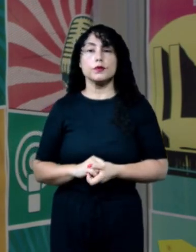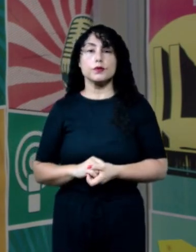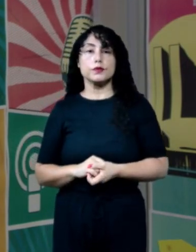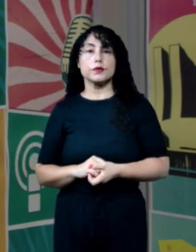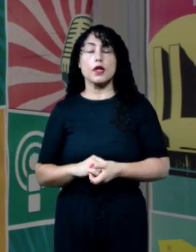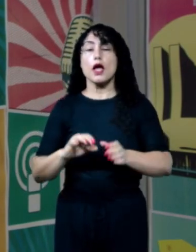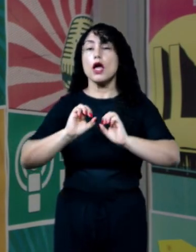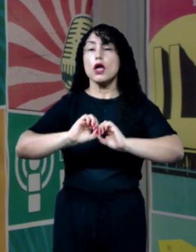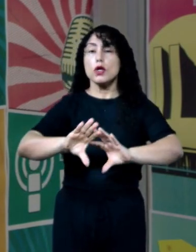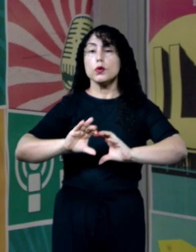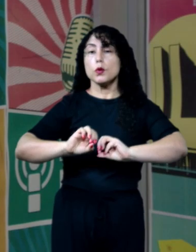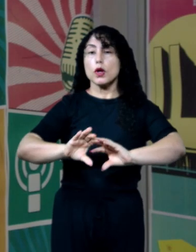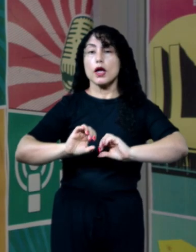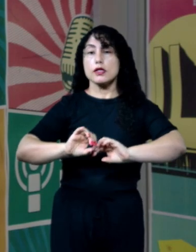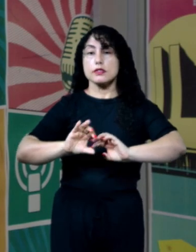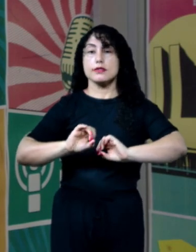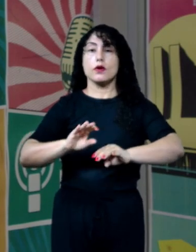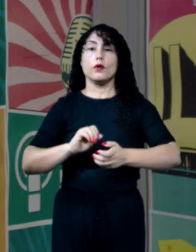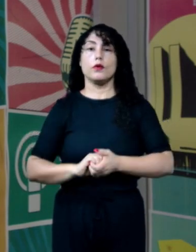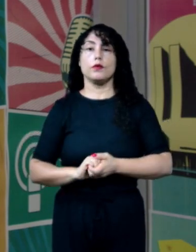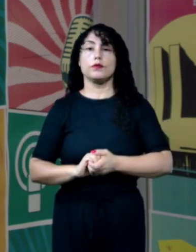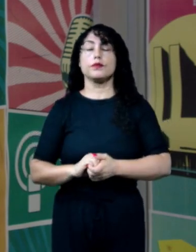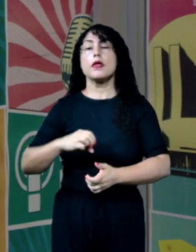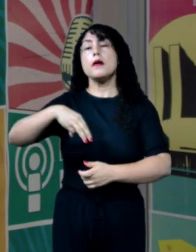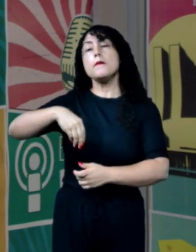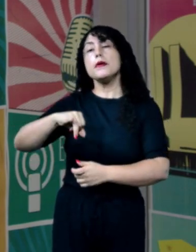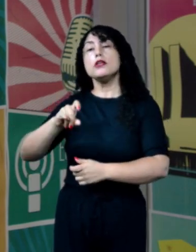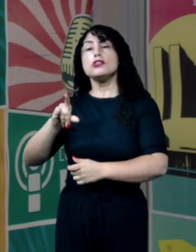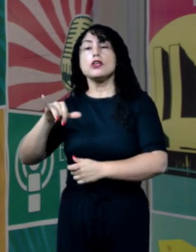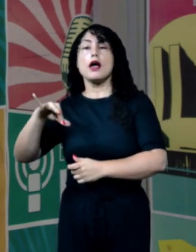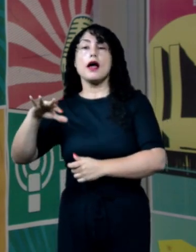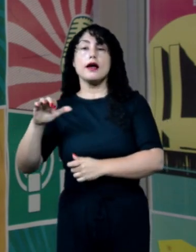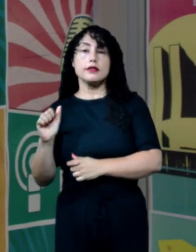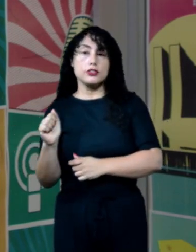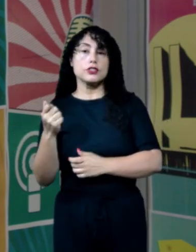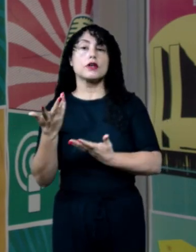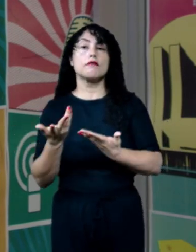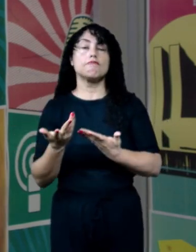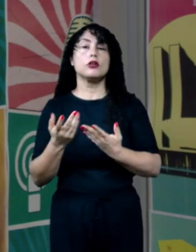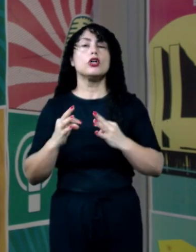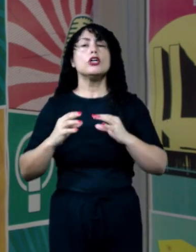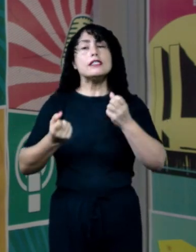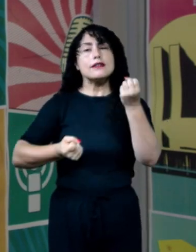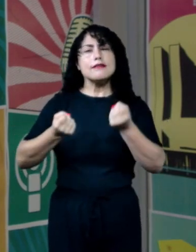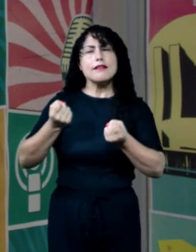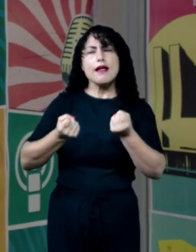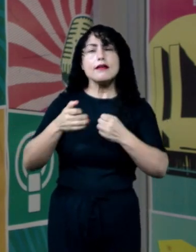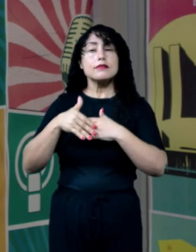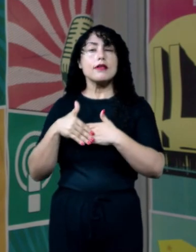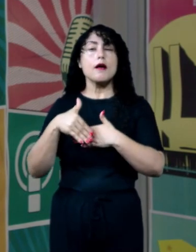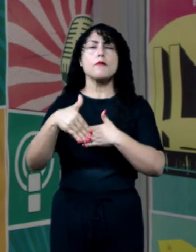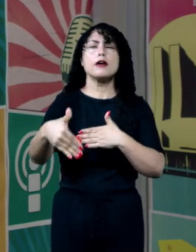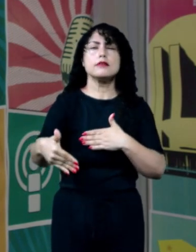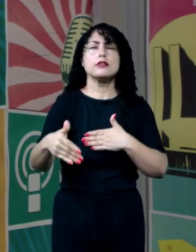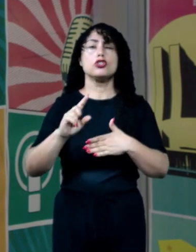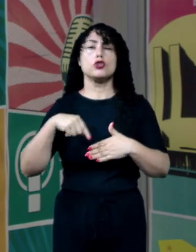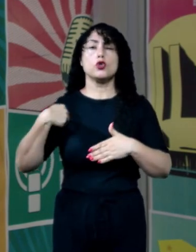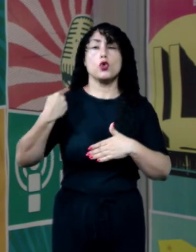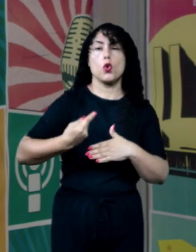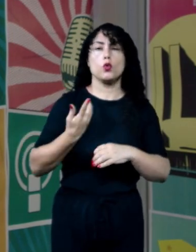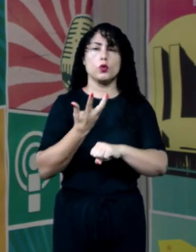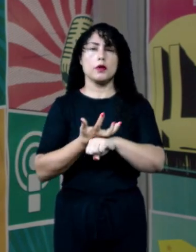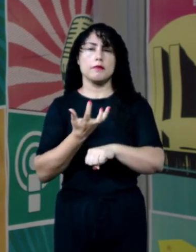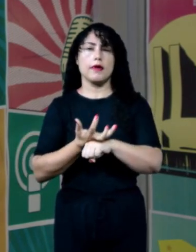a educação midiática, de trânsito, de tudo, a partir das nossas disciplinas, né?